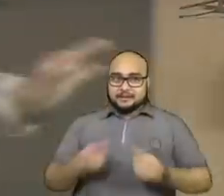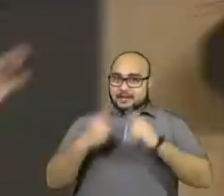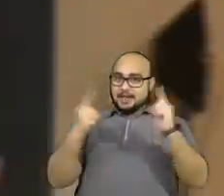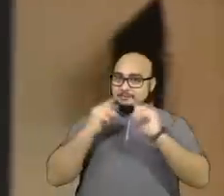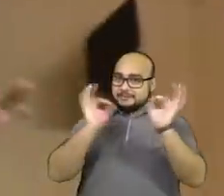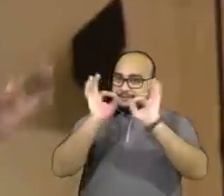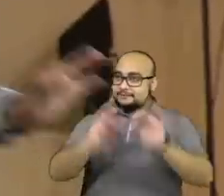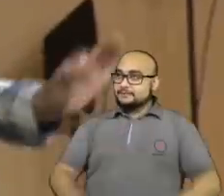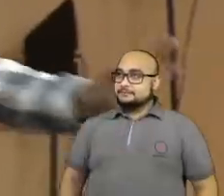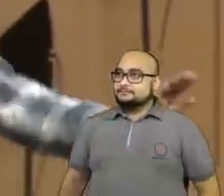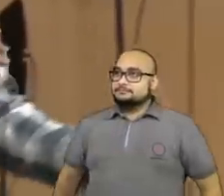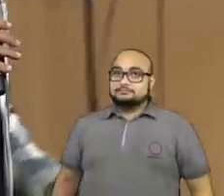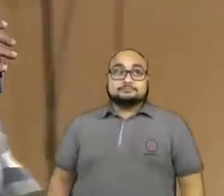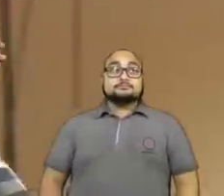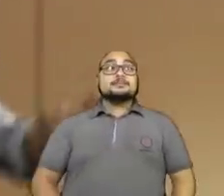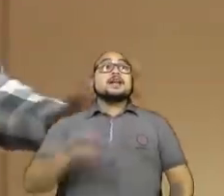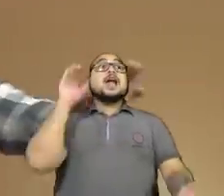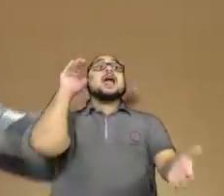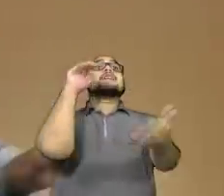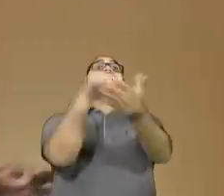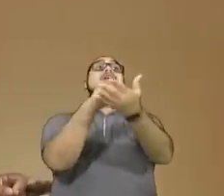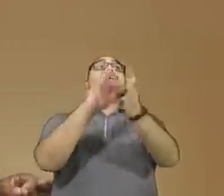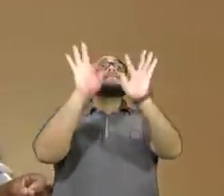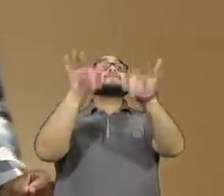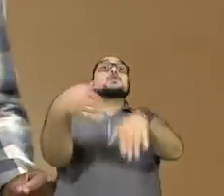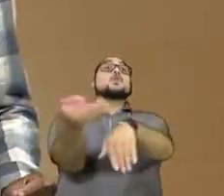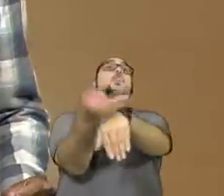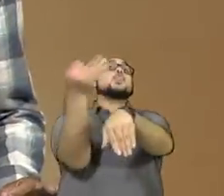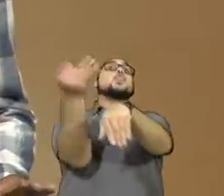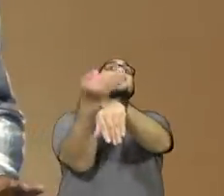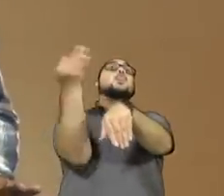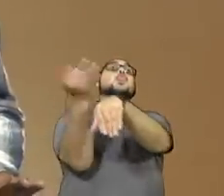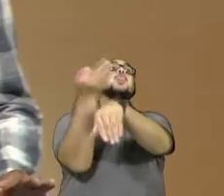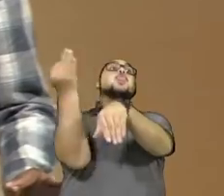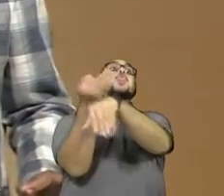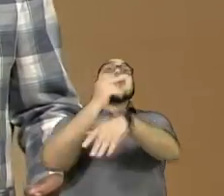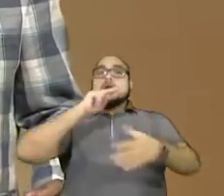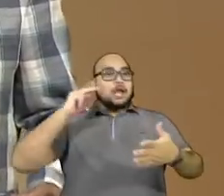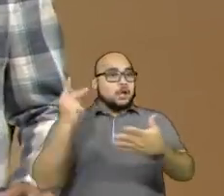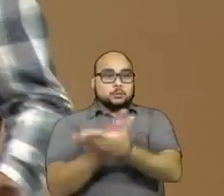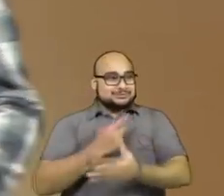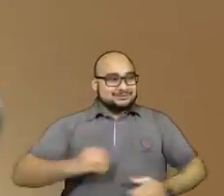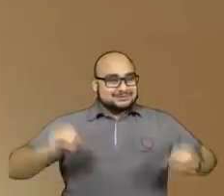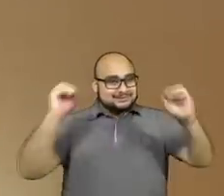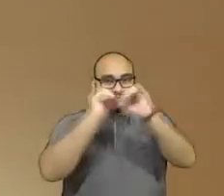Segura, até, segura o tranco até o final, porque não vai funcionar nada.